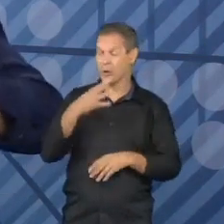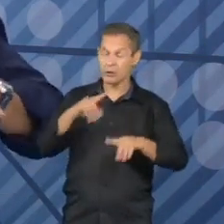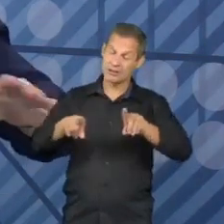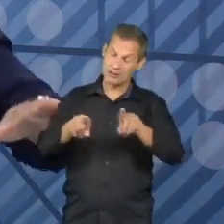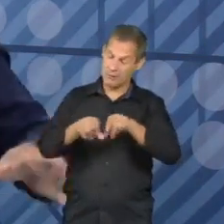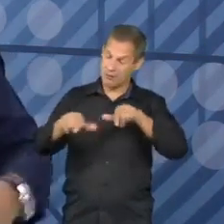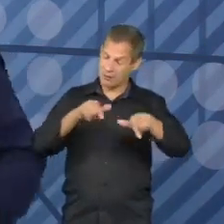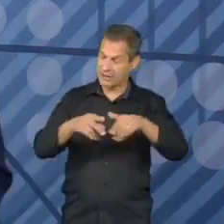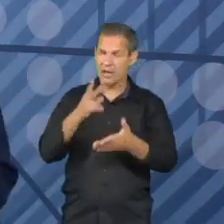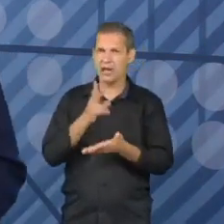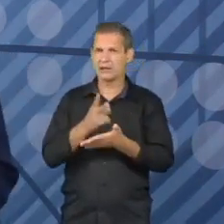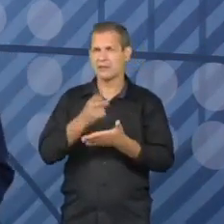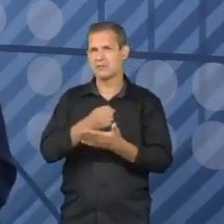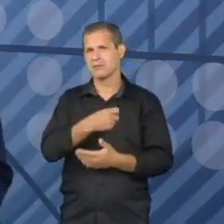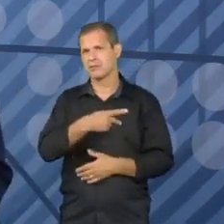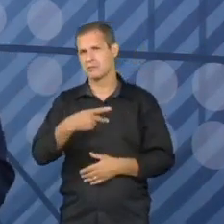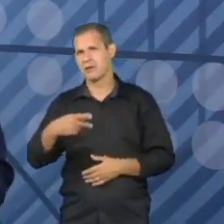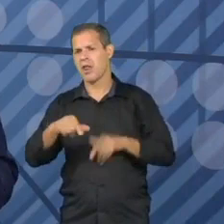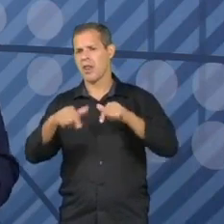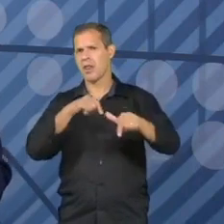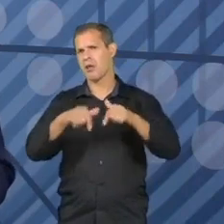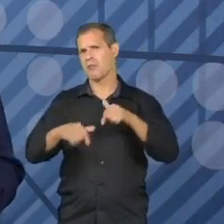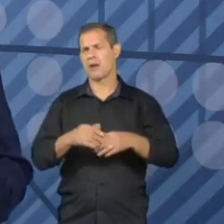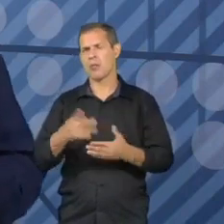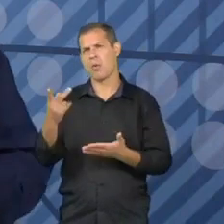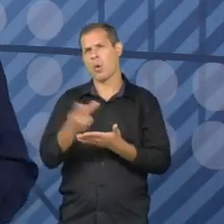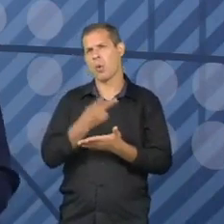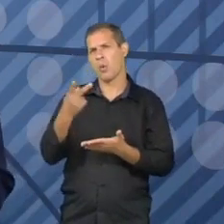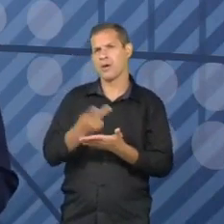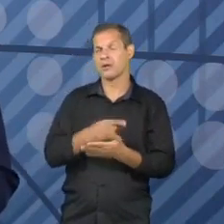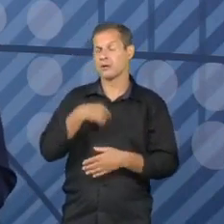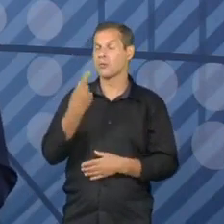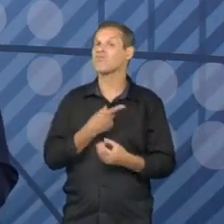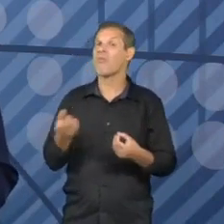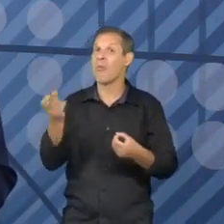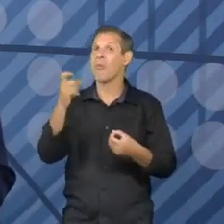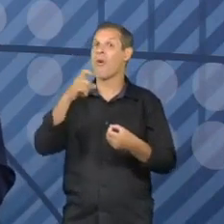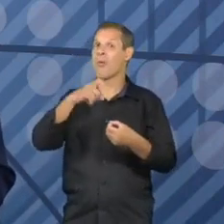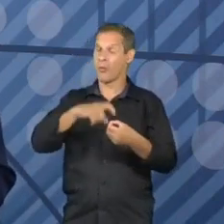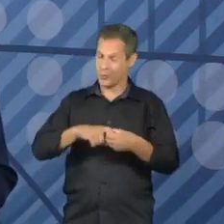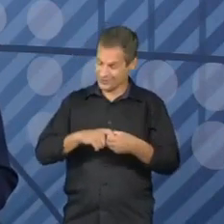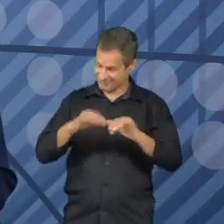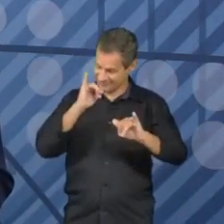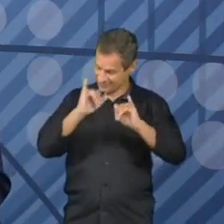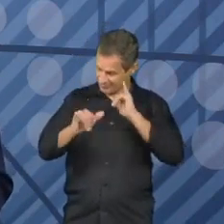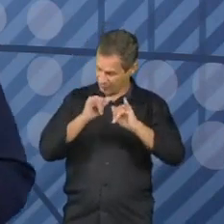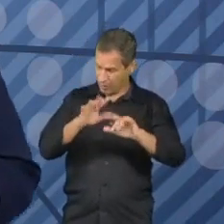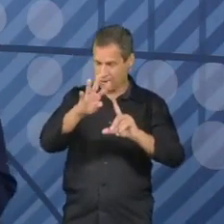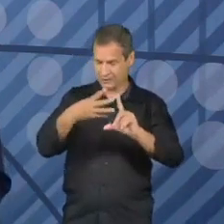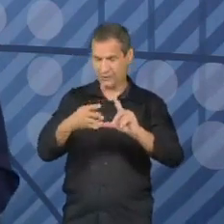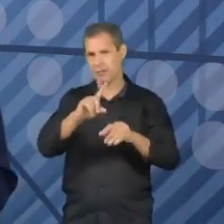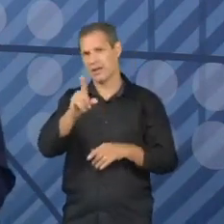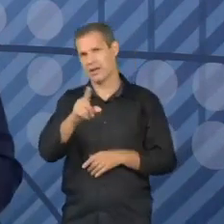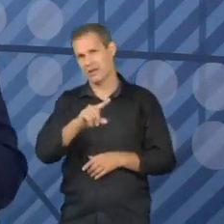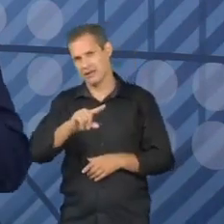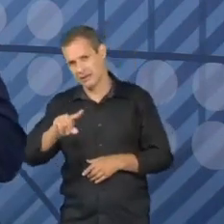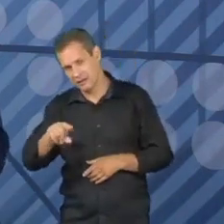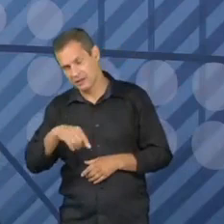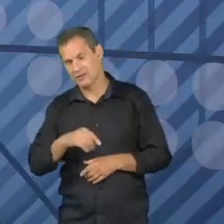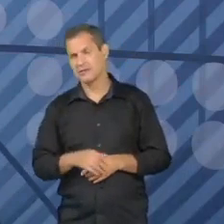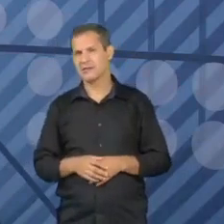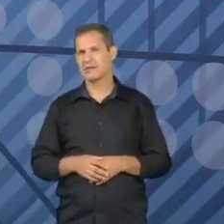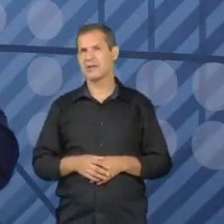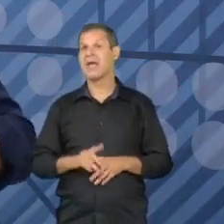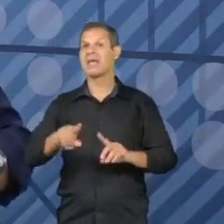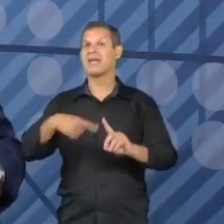vai trabalhar na mesma situação ali, trabalhar na questão do erro. A gente vai voltar às informações da tabela Z e vai aumentar